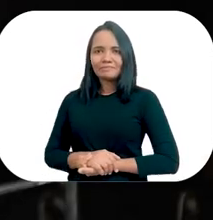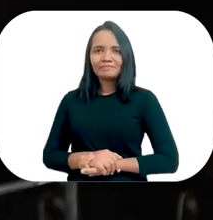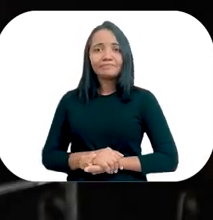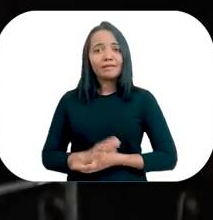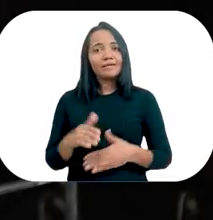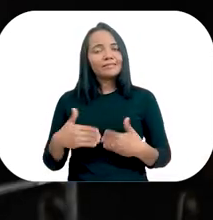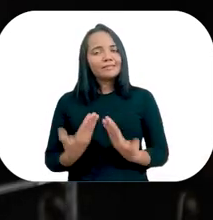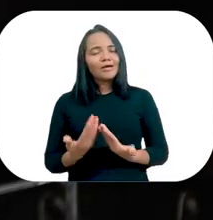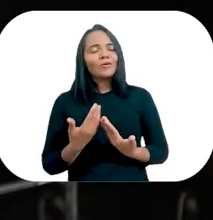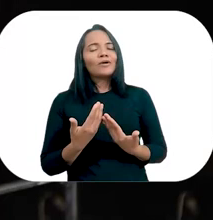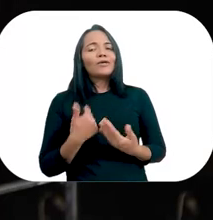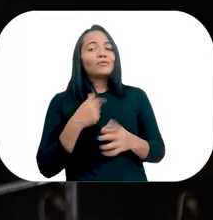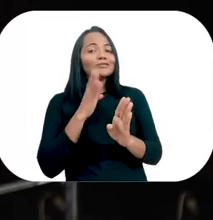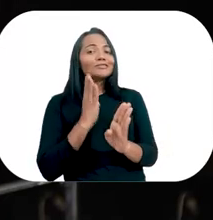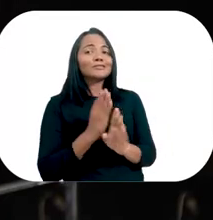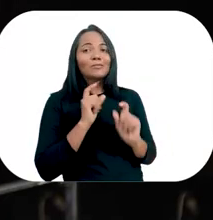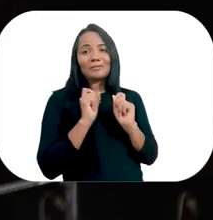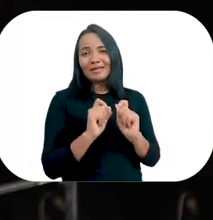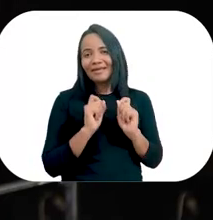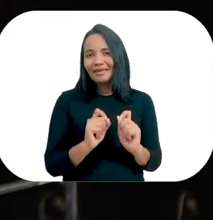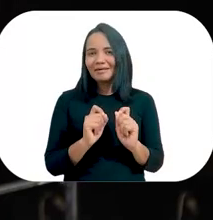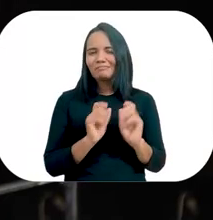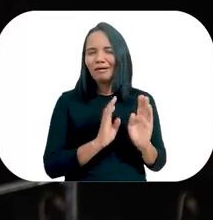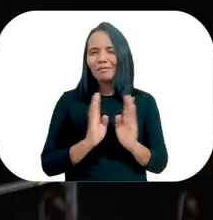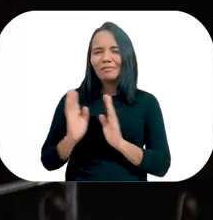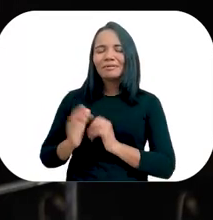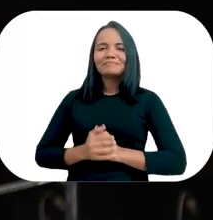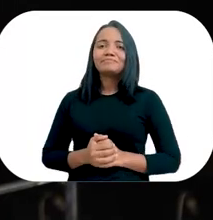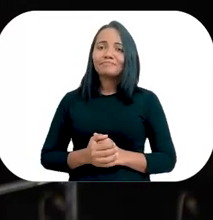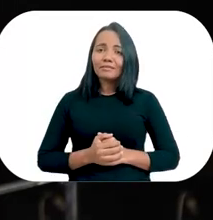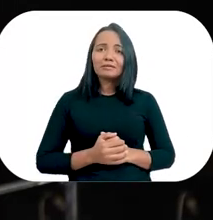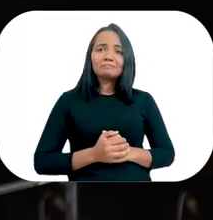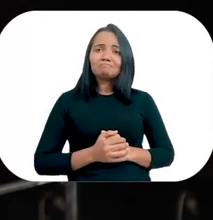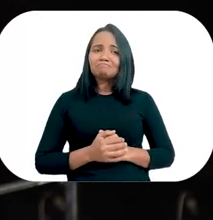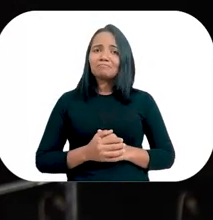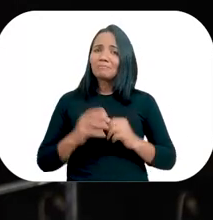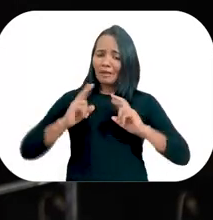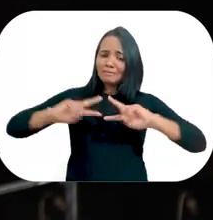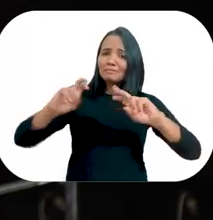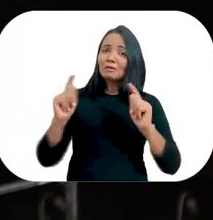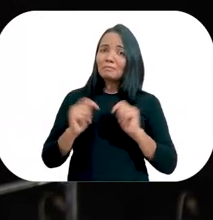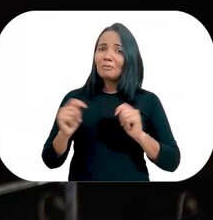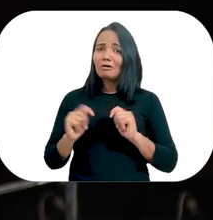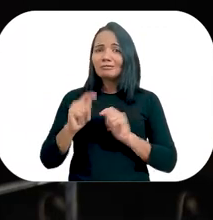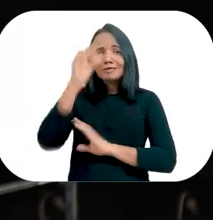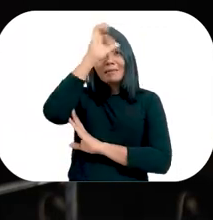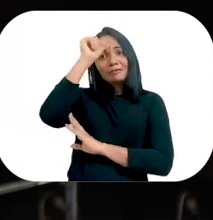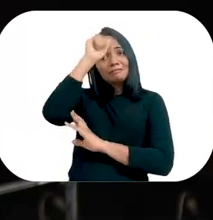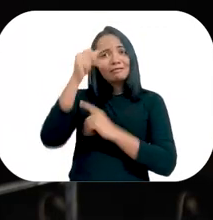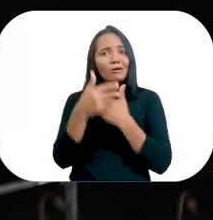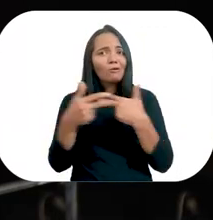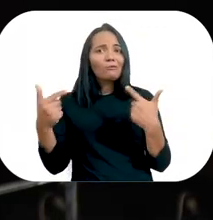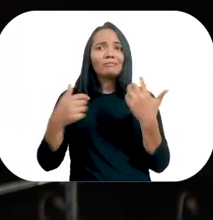nesse projeto, eu descobri que eu sabia que eu poderia aprender a tocar os instrumentos, né, e